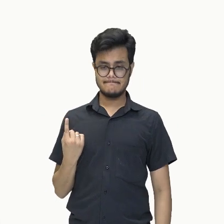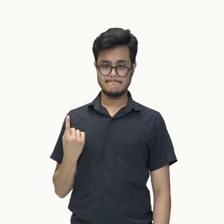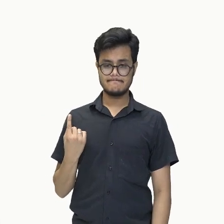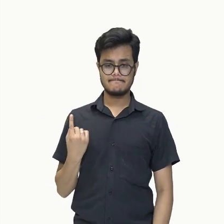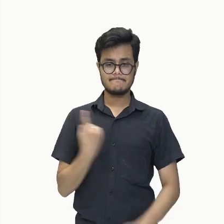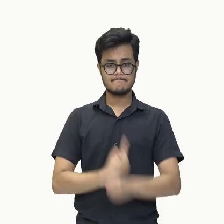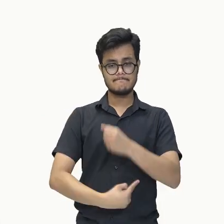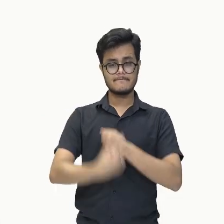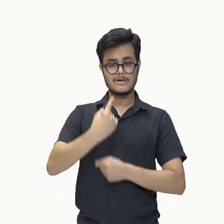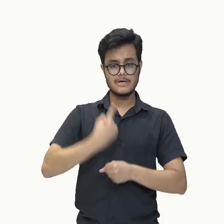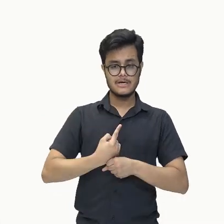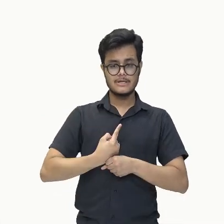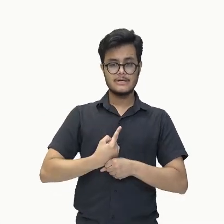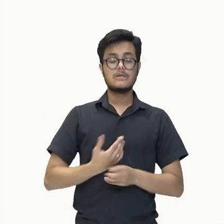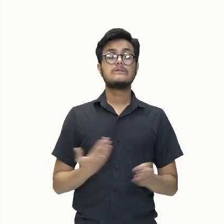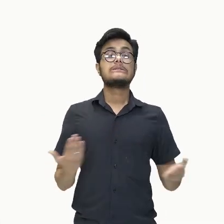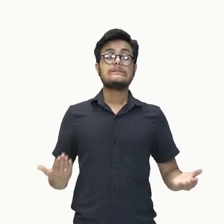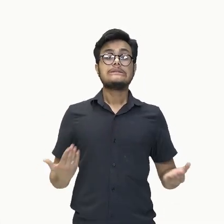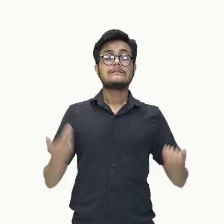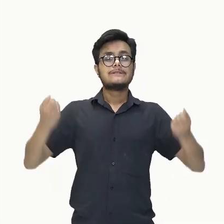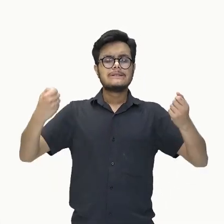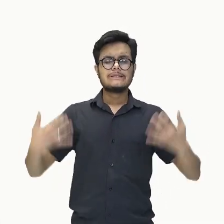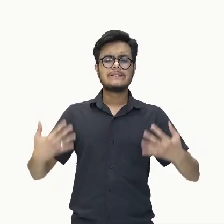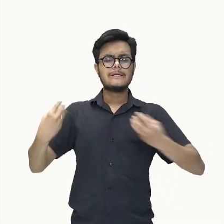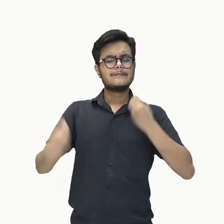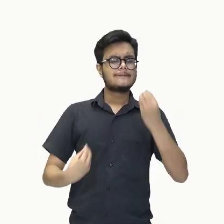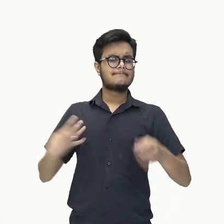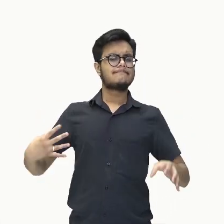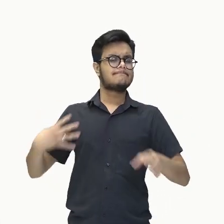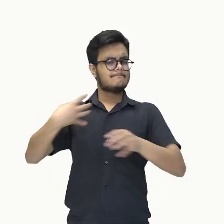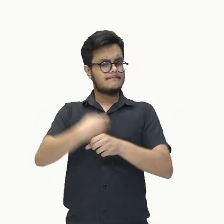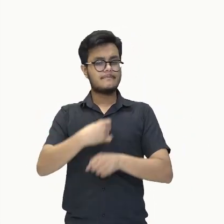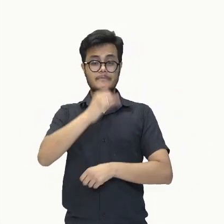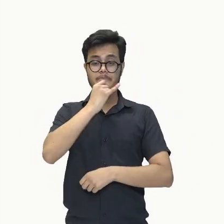Pessoal, nesse caso aqui, né, para facilitar o cálculo,